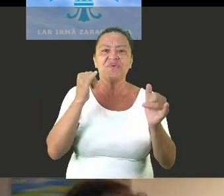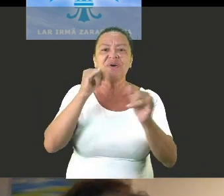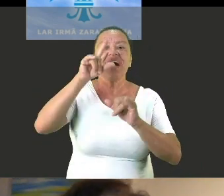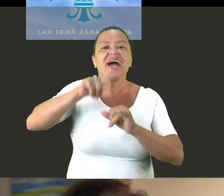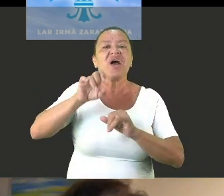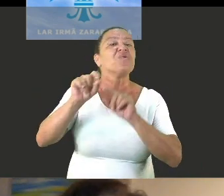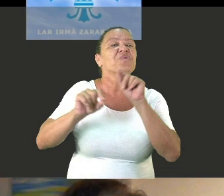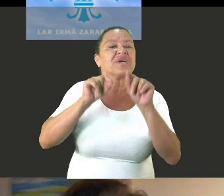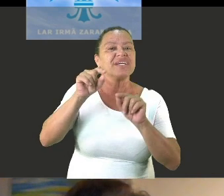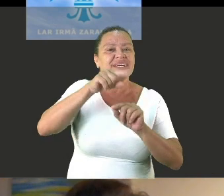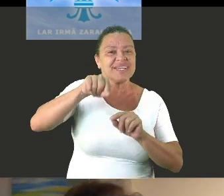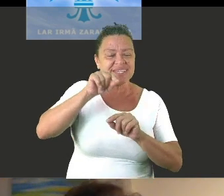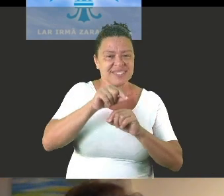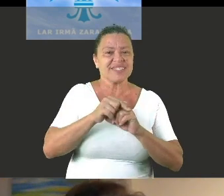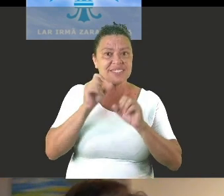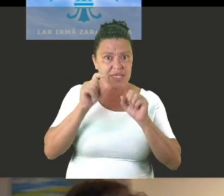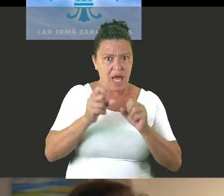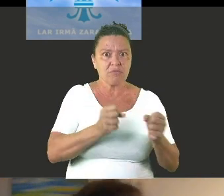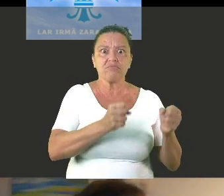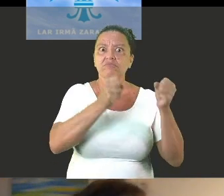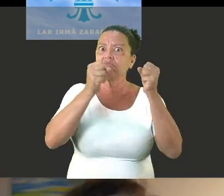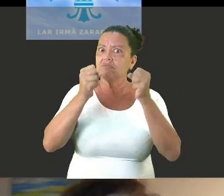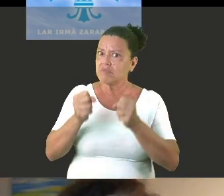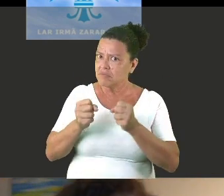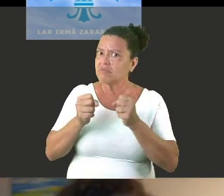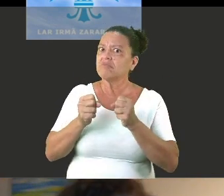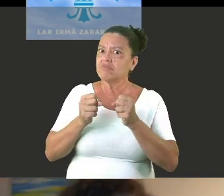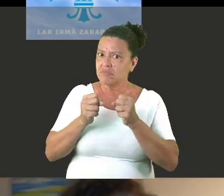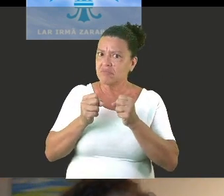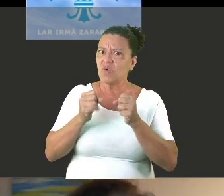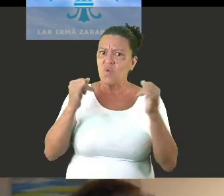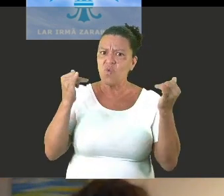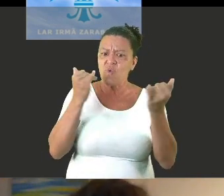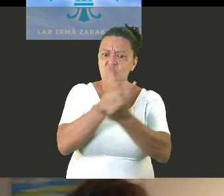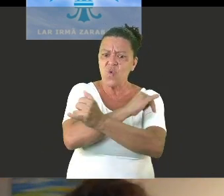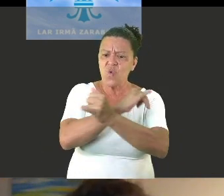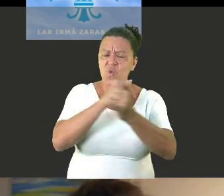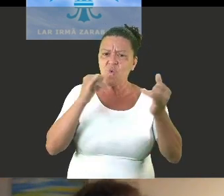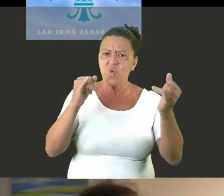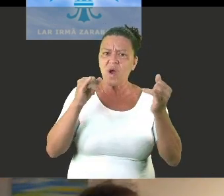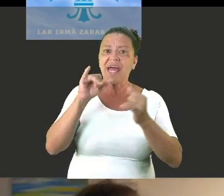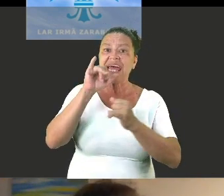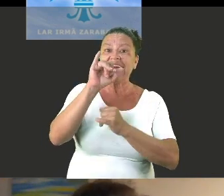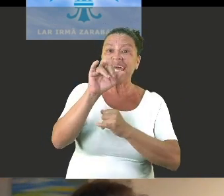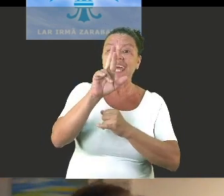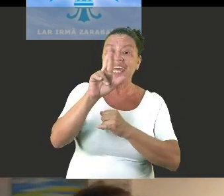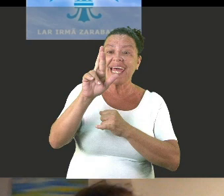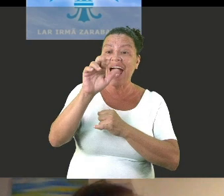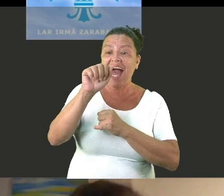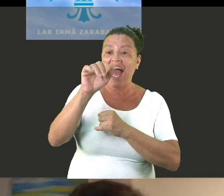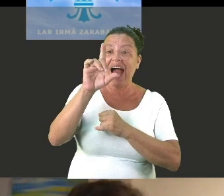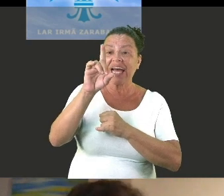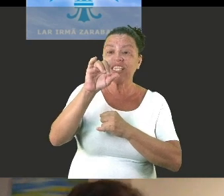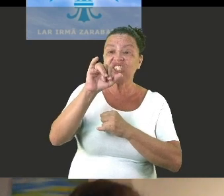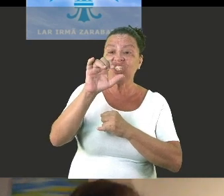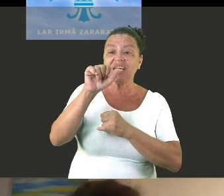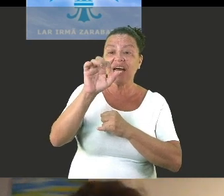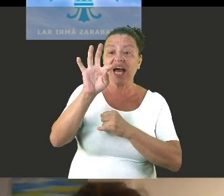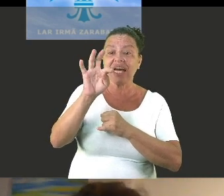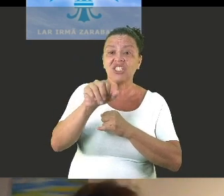ela tem poder irradiativo, não é radiativo, ela é irradiativa, ela